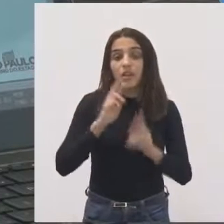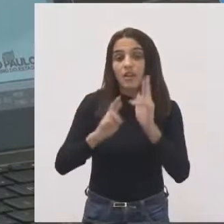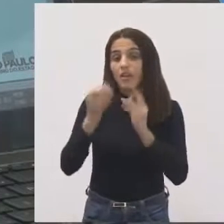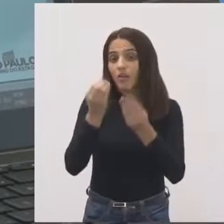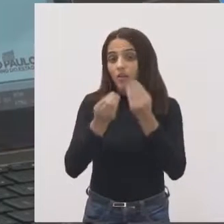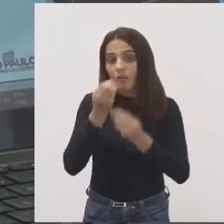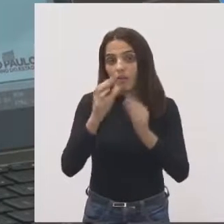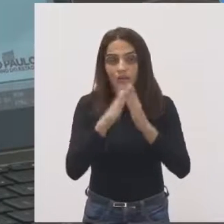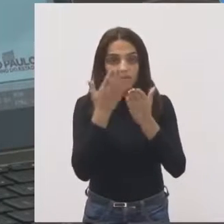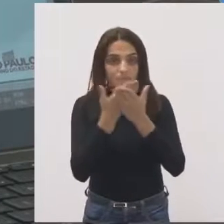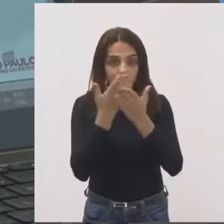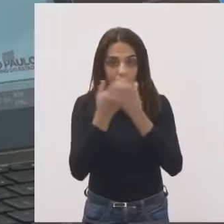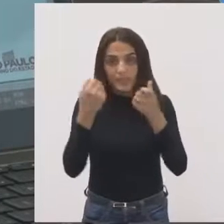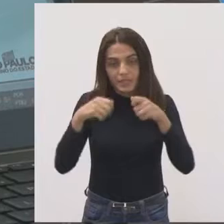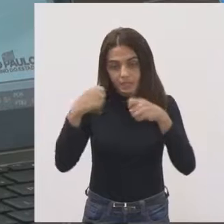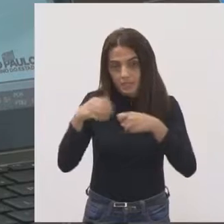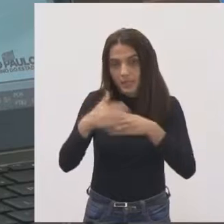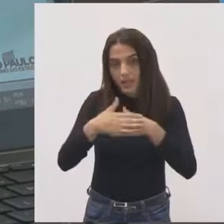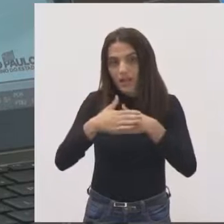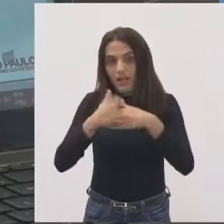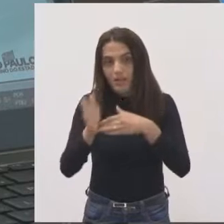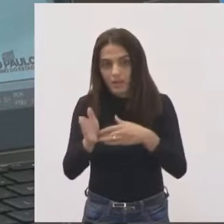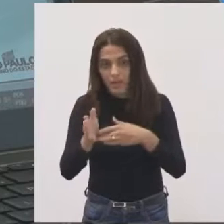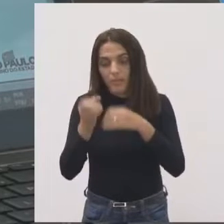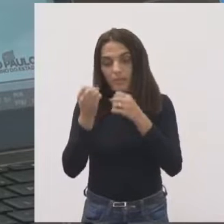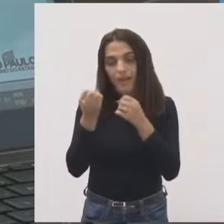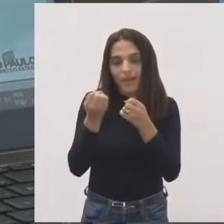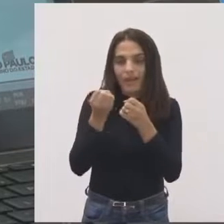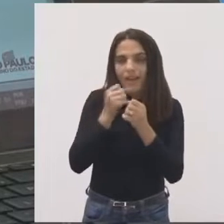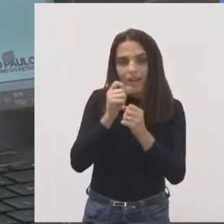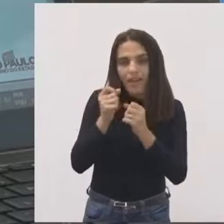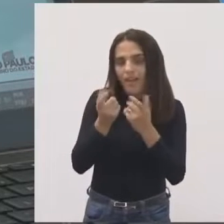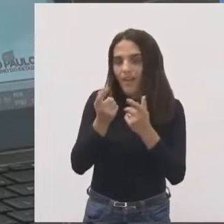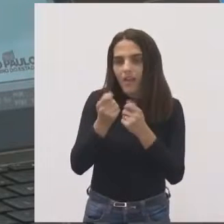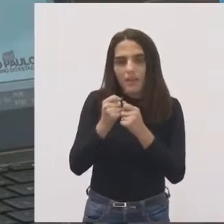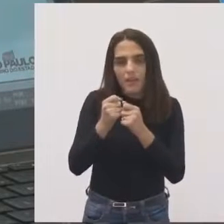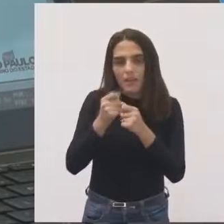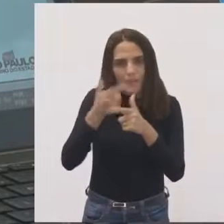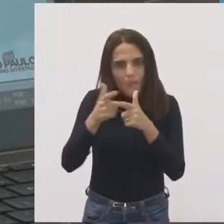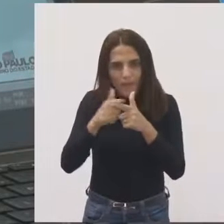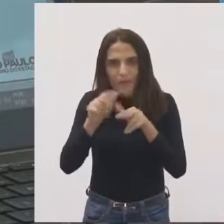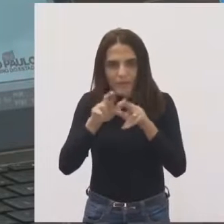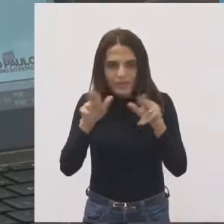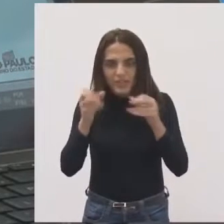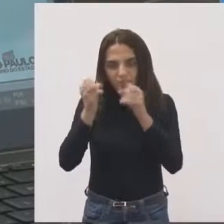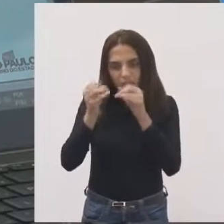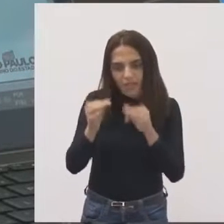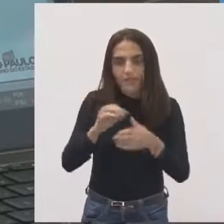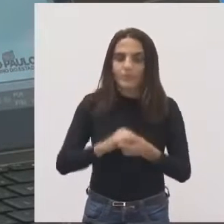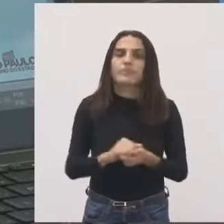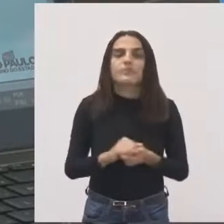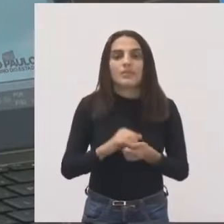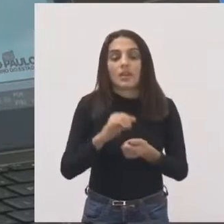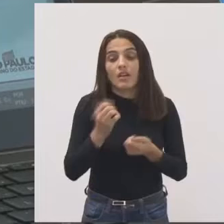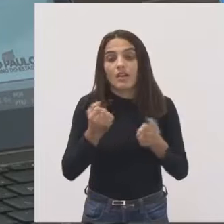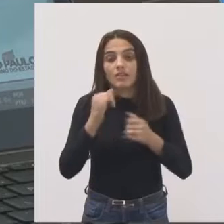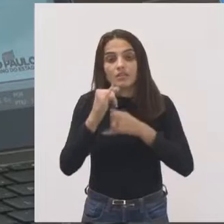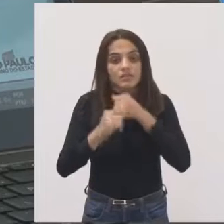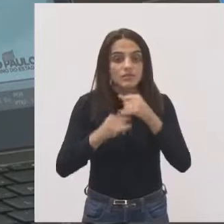abrir aqui uma ocorrência, tá bom? Então, eu também coloquei isso aqui no site, com mais outras coisas aqui, para poder